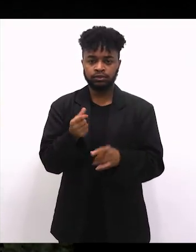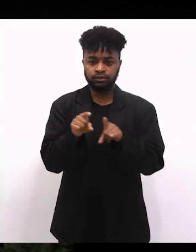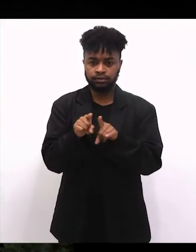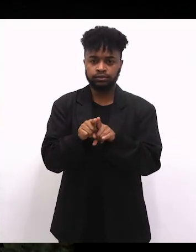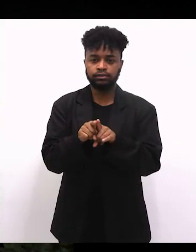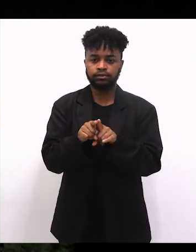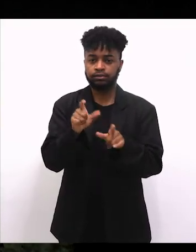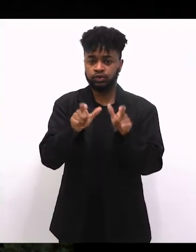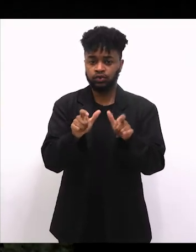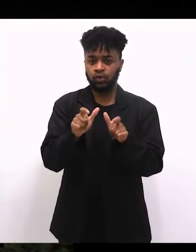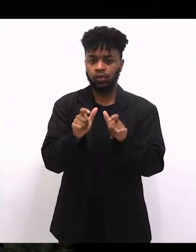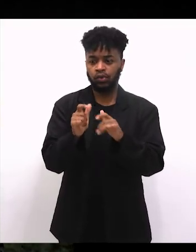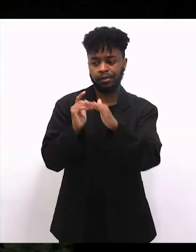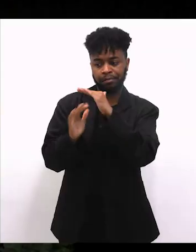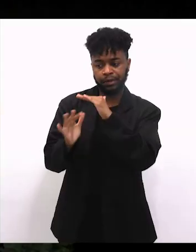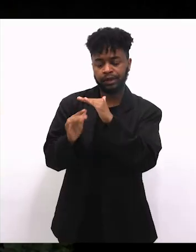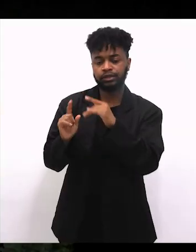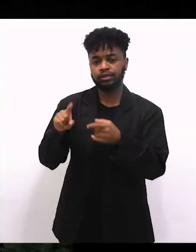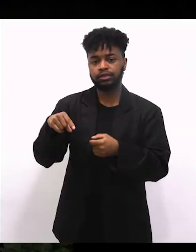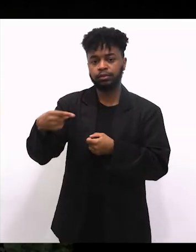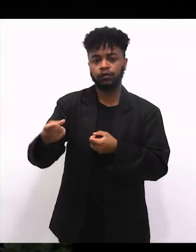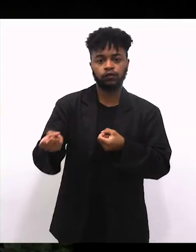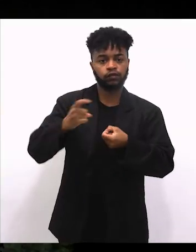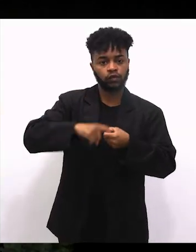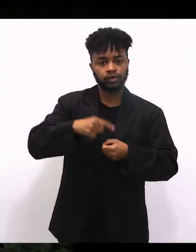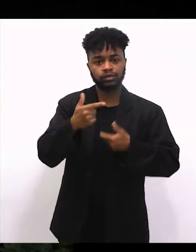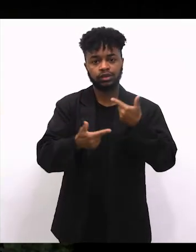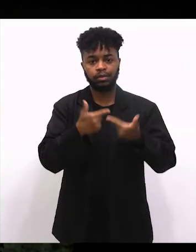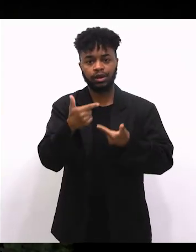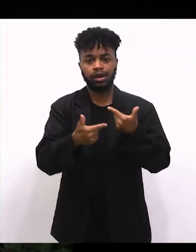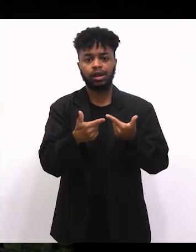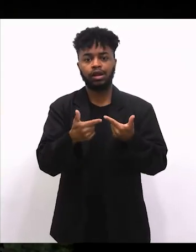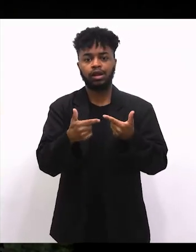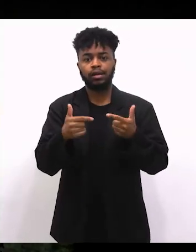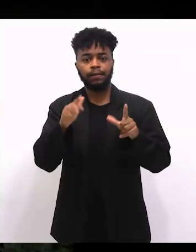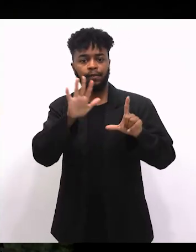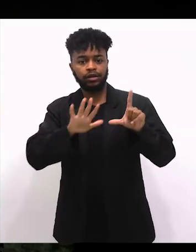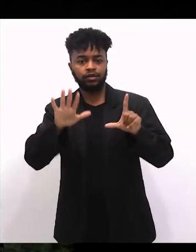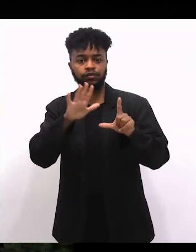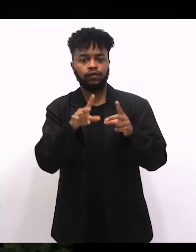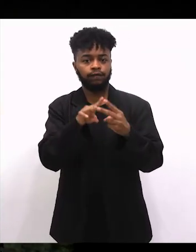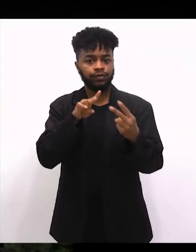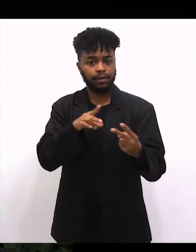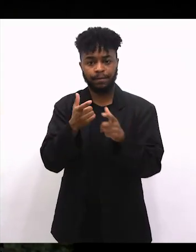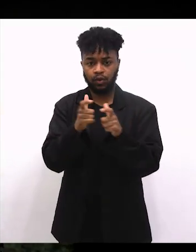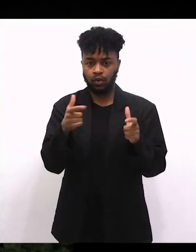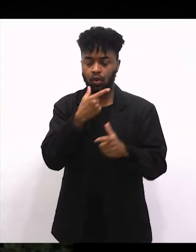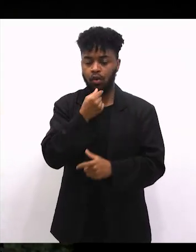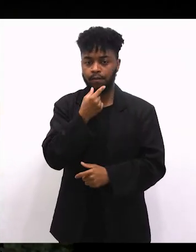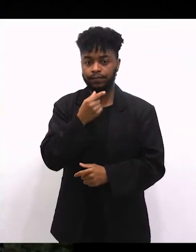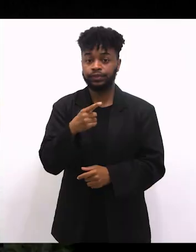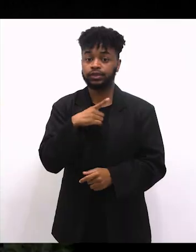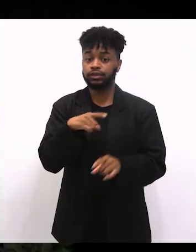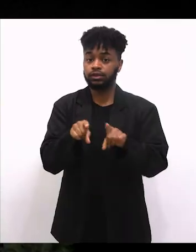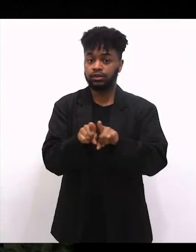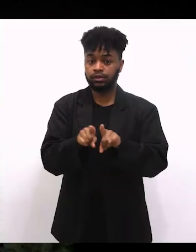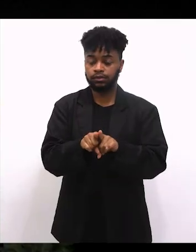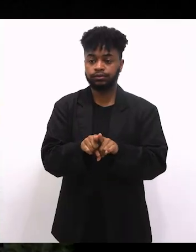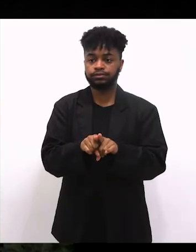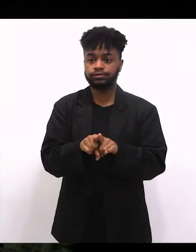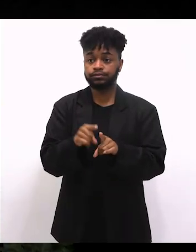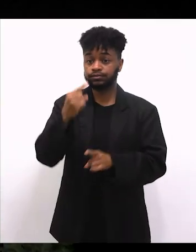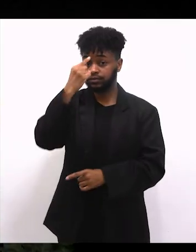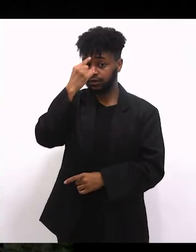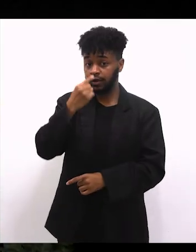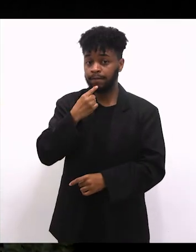também, né, brasileiros que migram e quando retornam para trabalhar com plataformas digitais, a maioria ainda é homem. A gente tem tido também